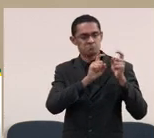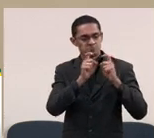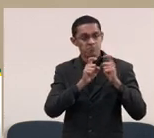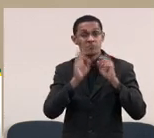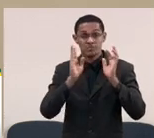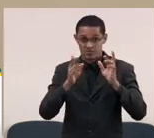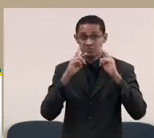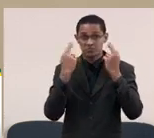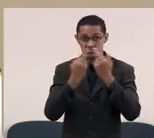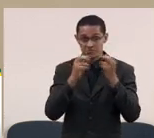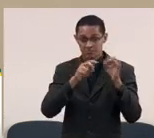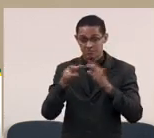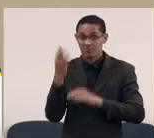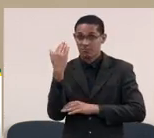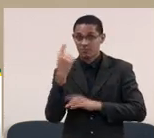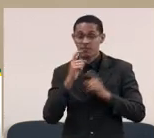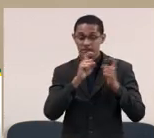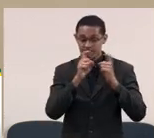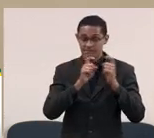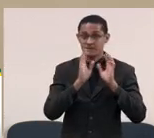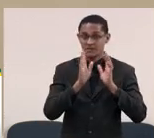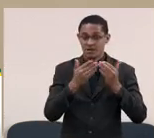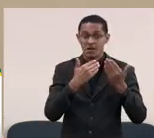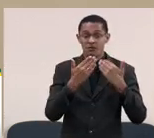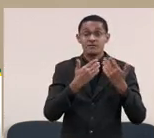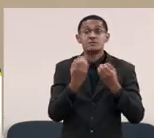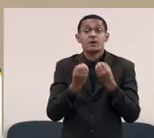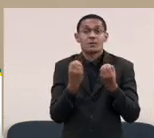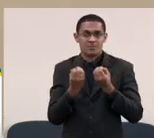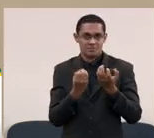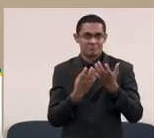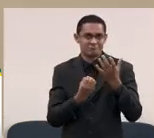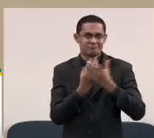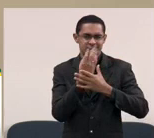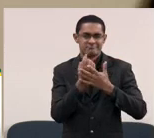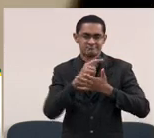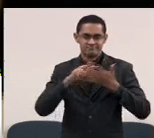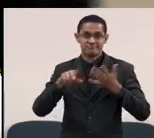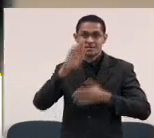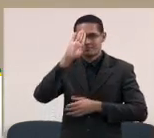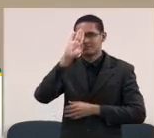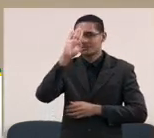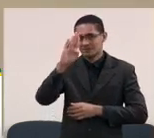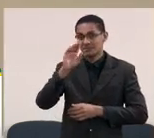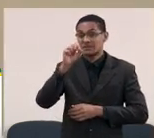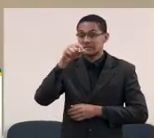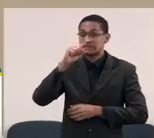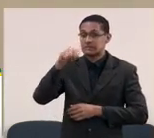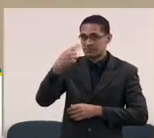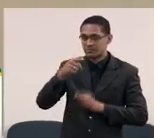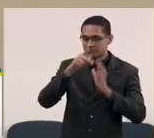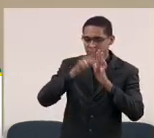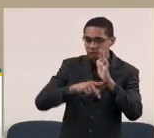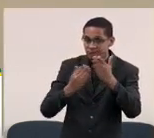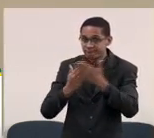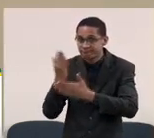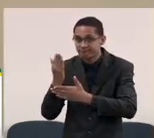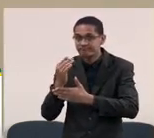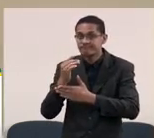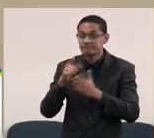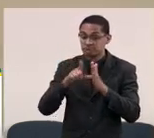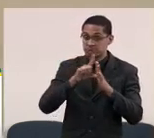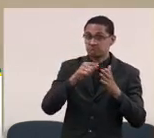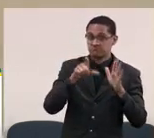reunião na semana passada para tentar viabilizar isso, principalmente após aprovada a lei. Mas a lei é um passo